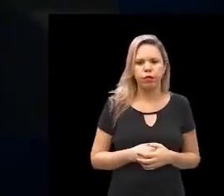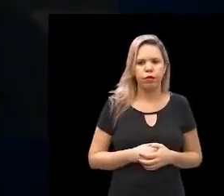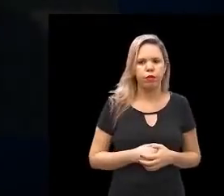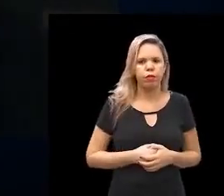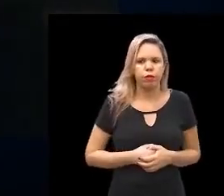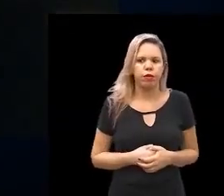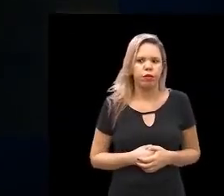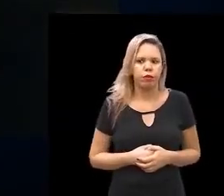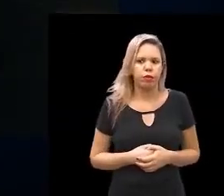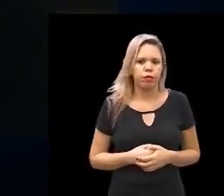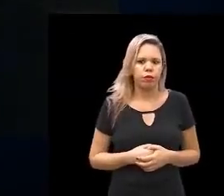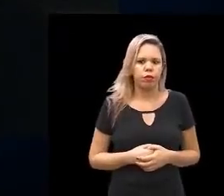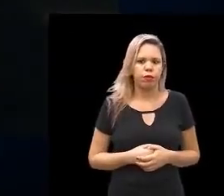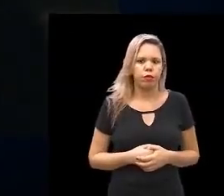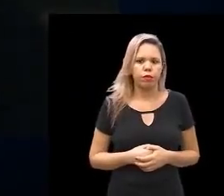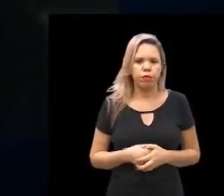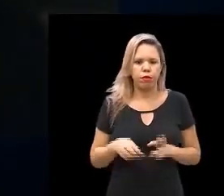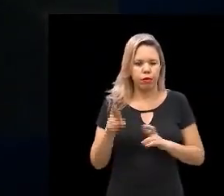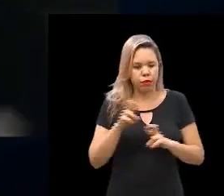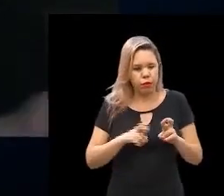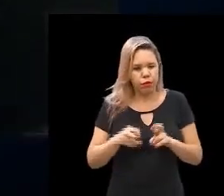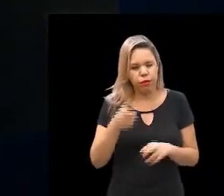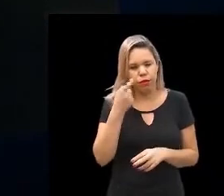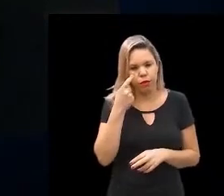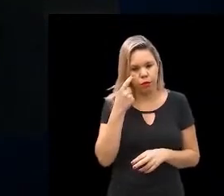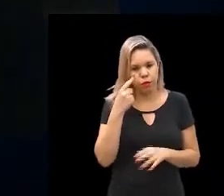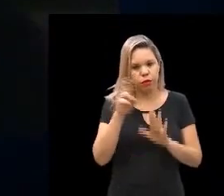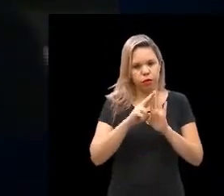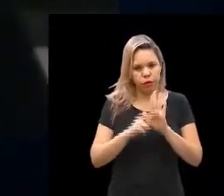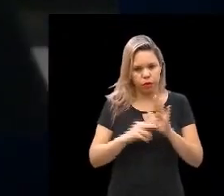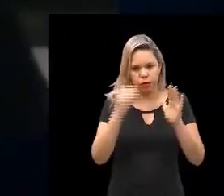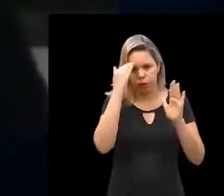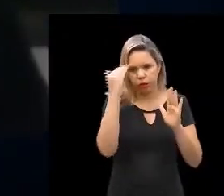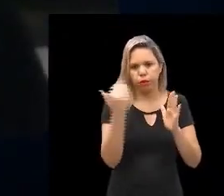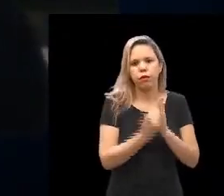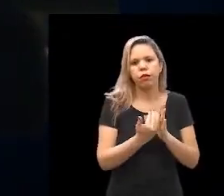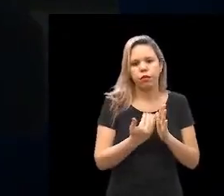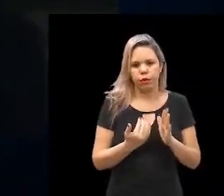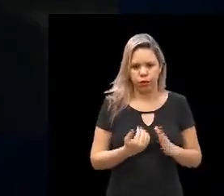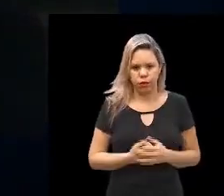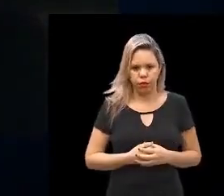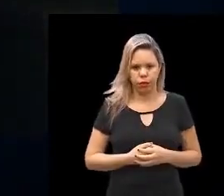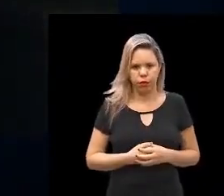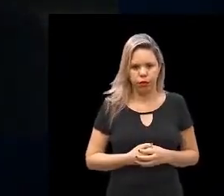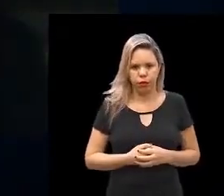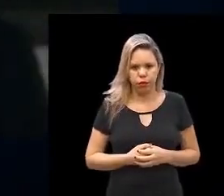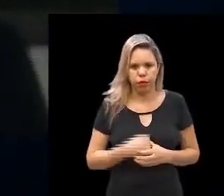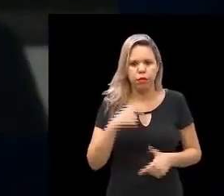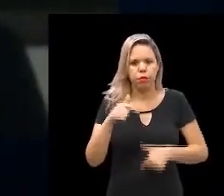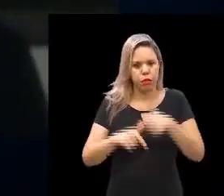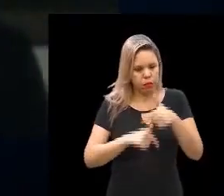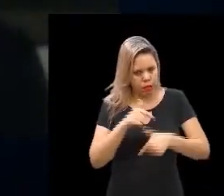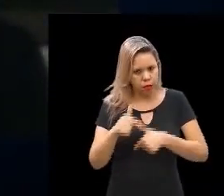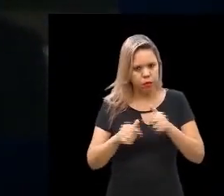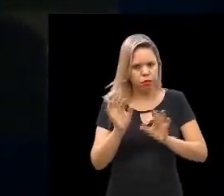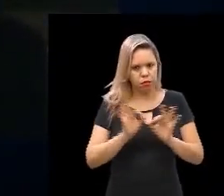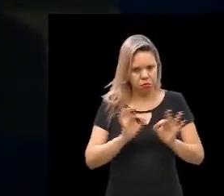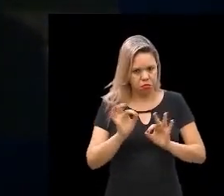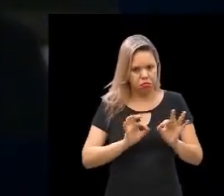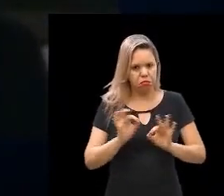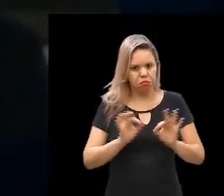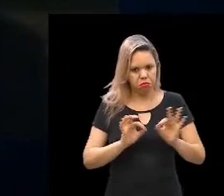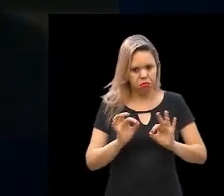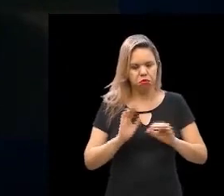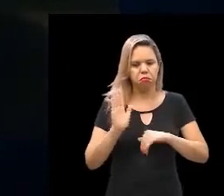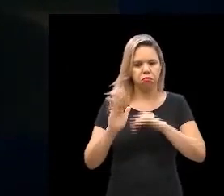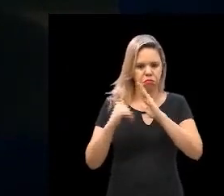sociais, para observação de que as regras estão sendo efetivamente cumpridas. Nós estamos com um trabalho muito bem